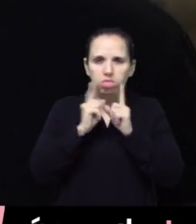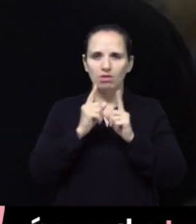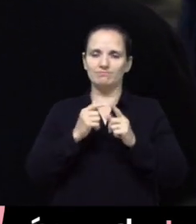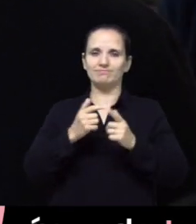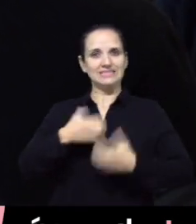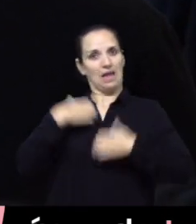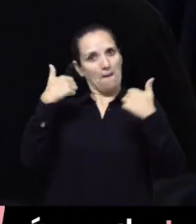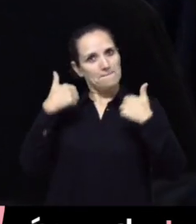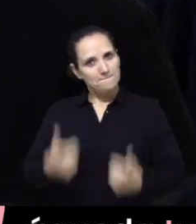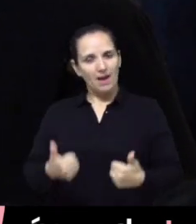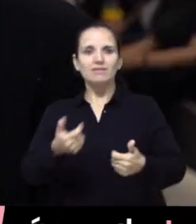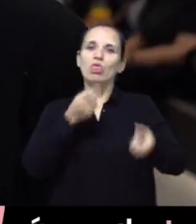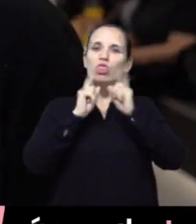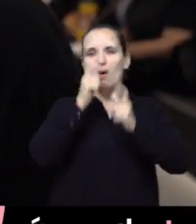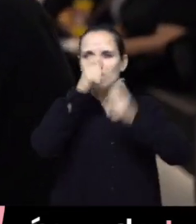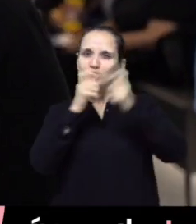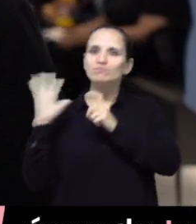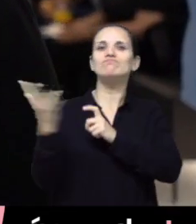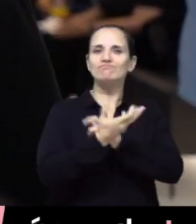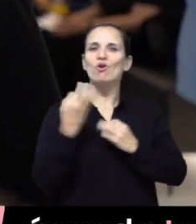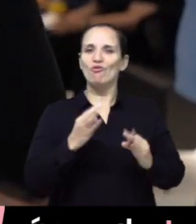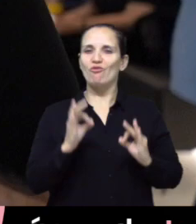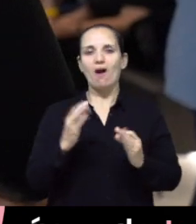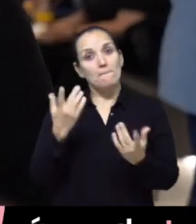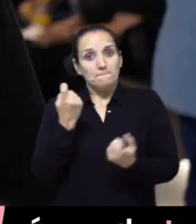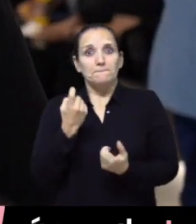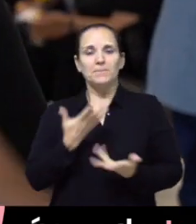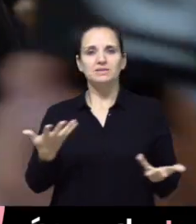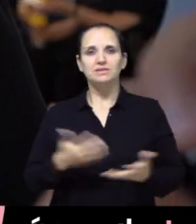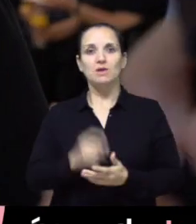Cheio de animação e boa disposição. Animou bem o pessoal, é